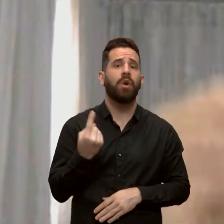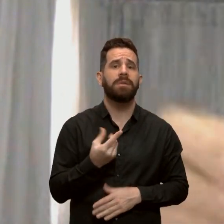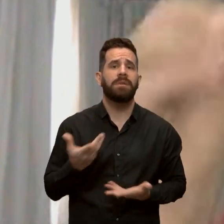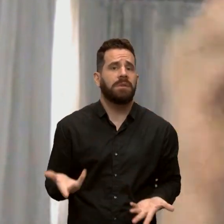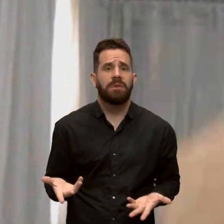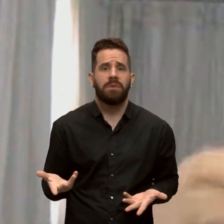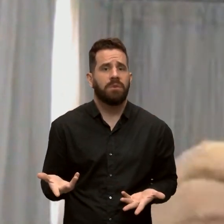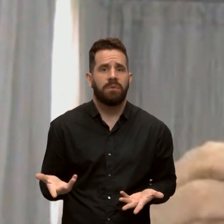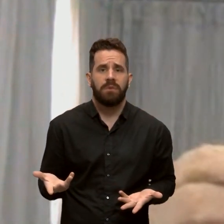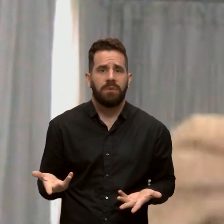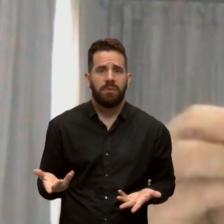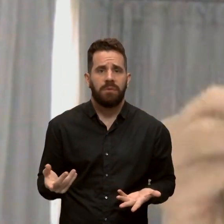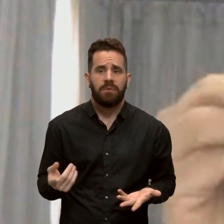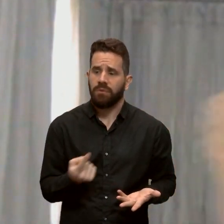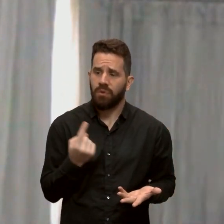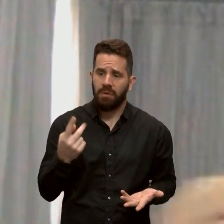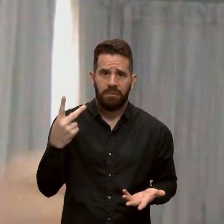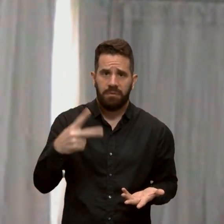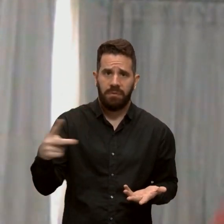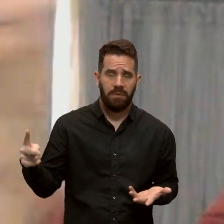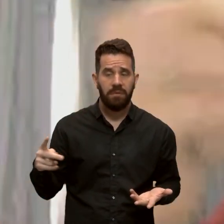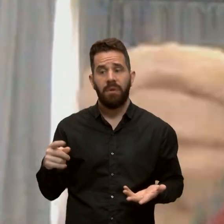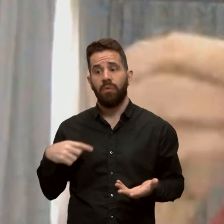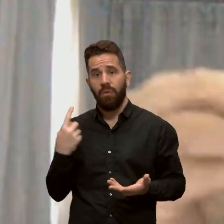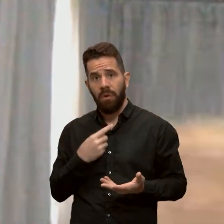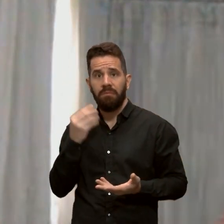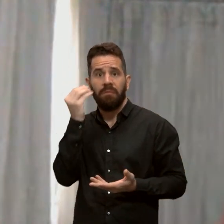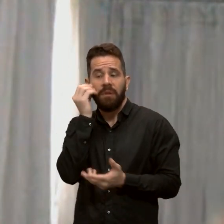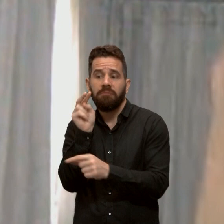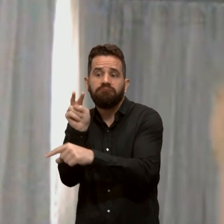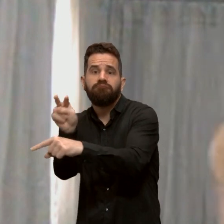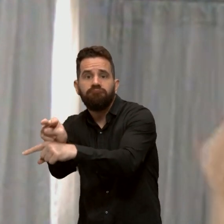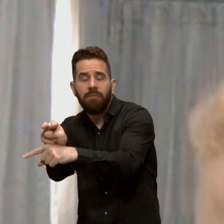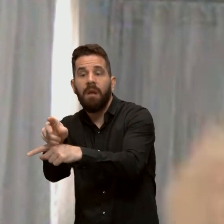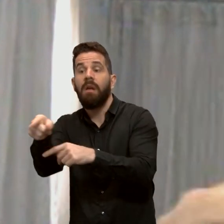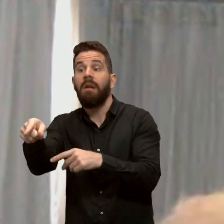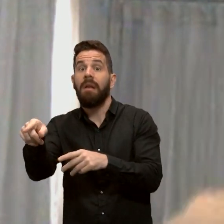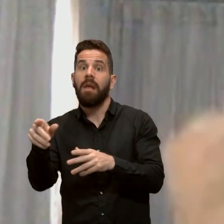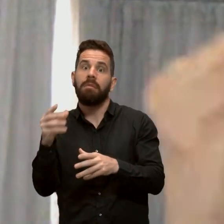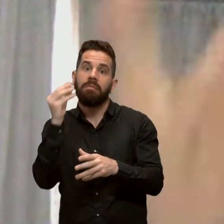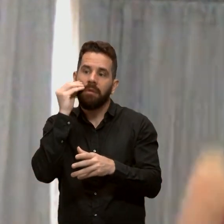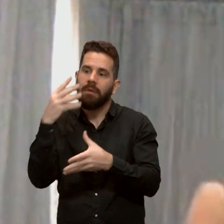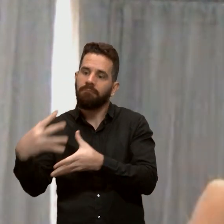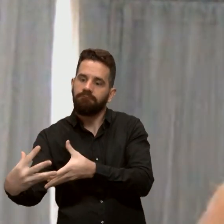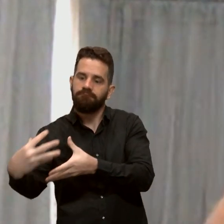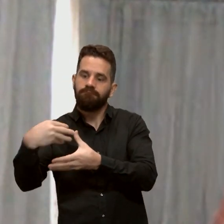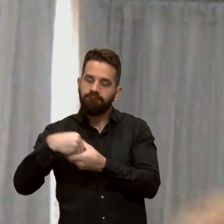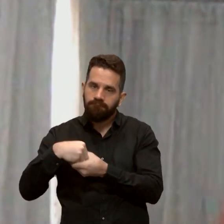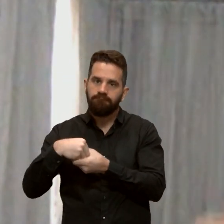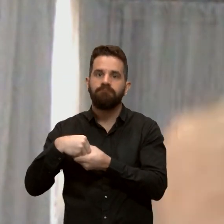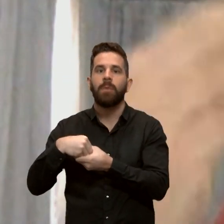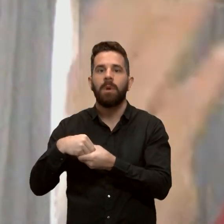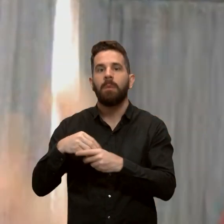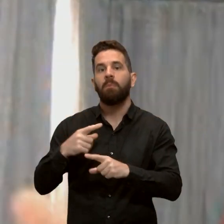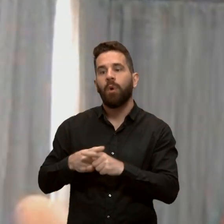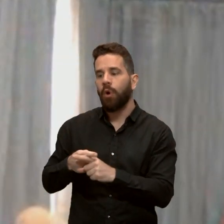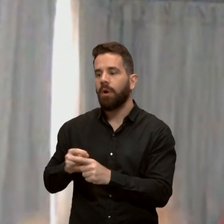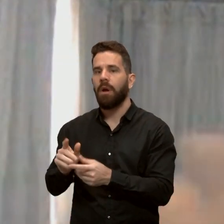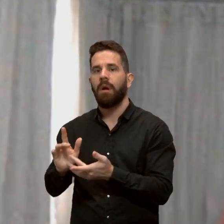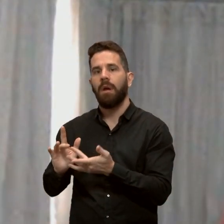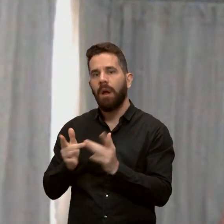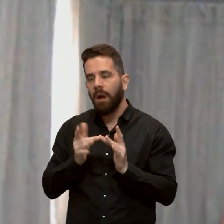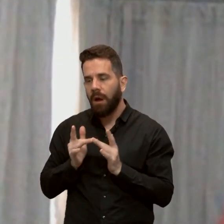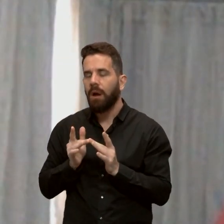tem mecanismos de proteção é que eles se coloquem em rede e a gente crie vários mecanismos e